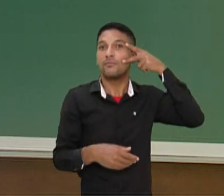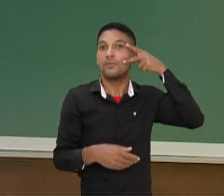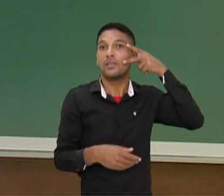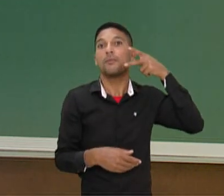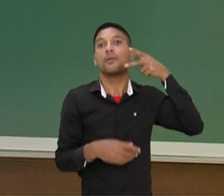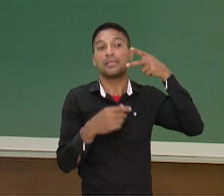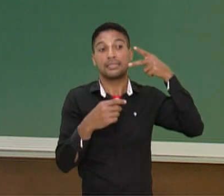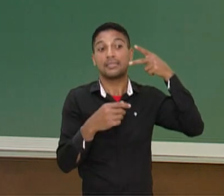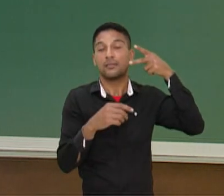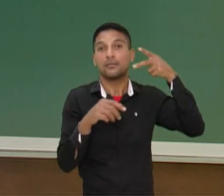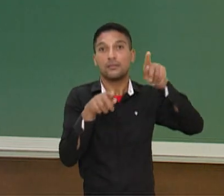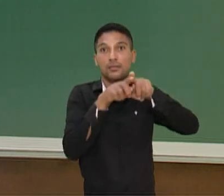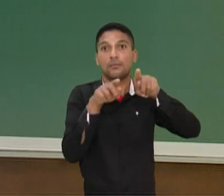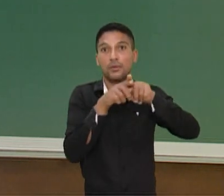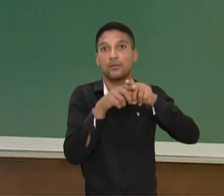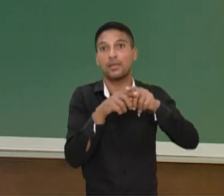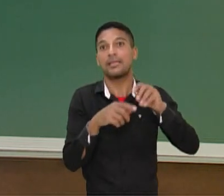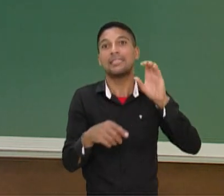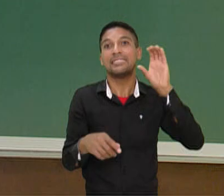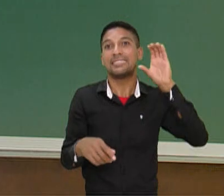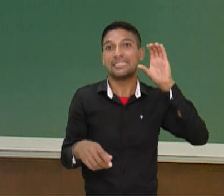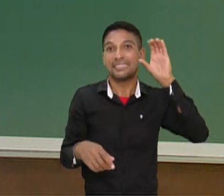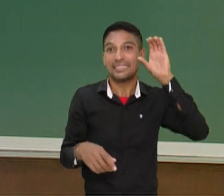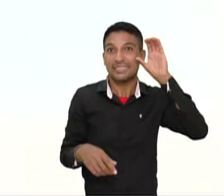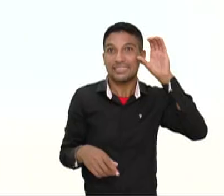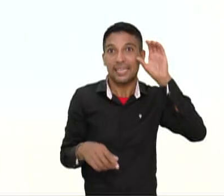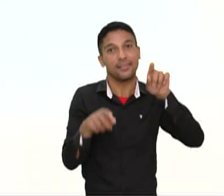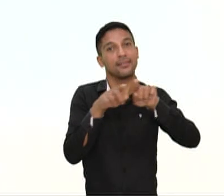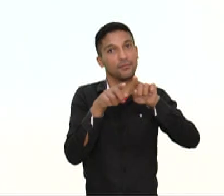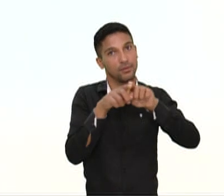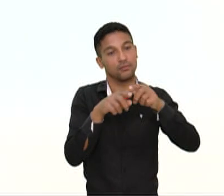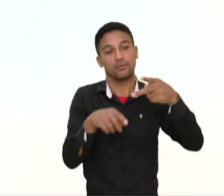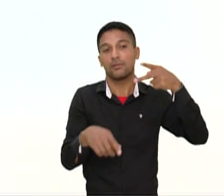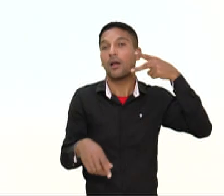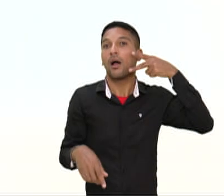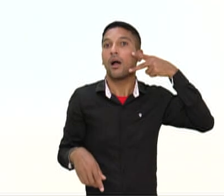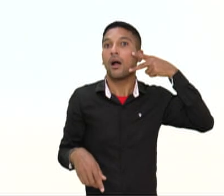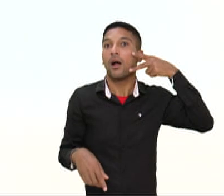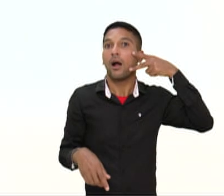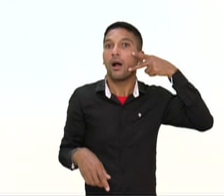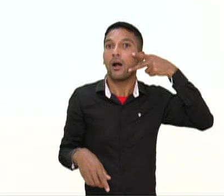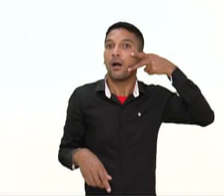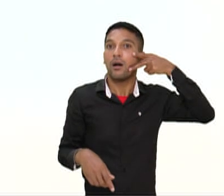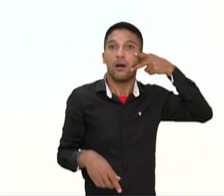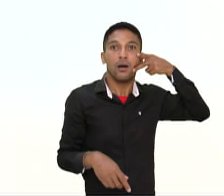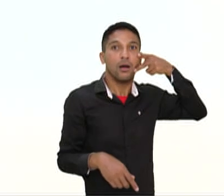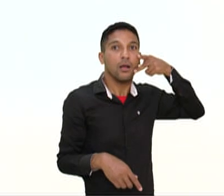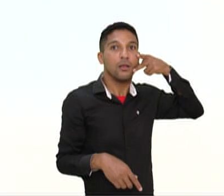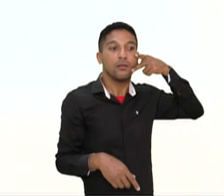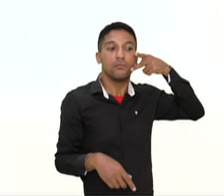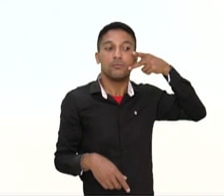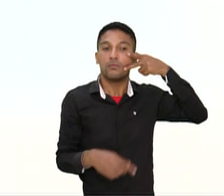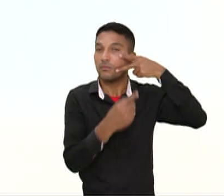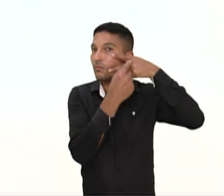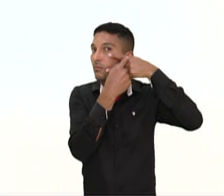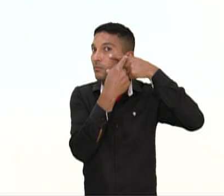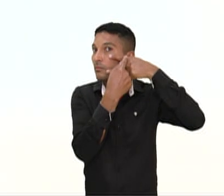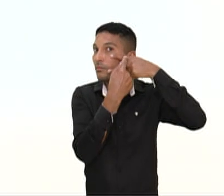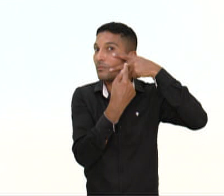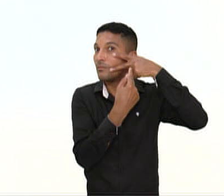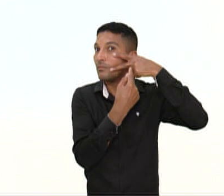entender? Isso acontece, gente, com qualquer polígono, tá bom? A gente pega esse como exemplo, mas esse serve para todos os